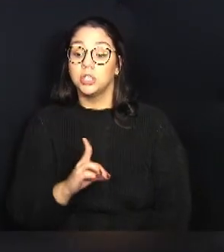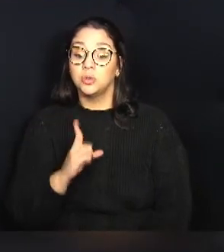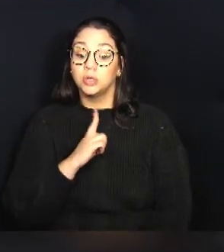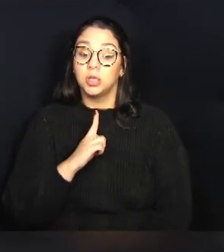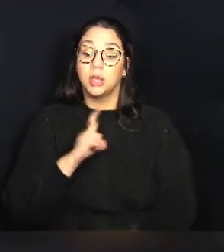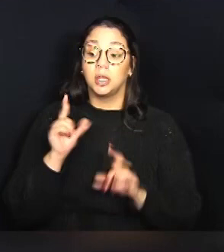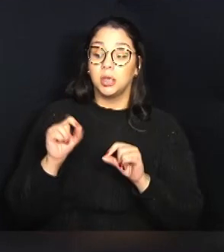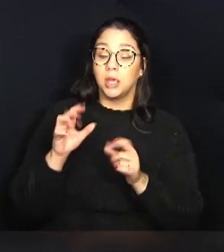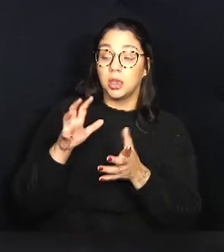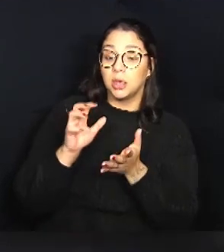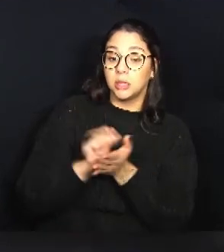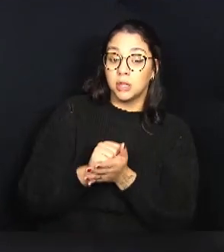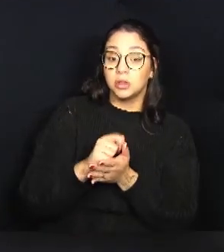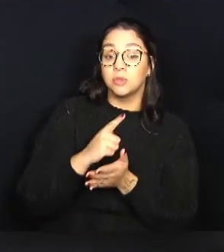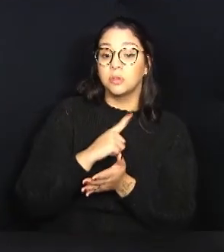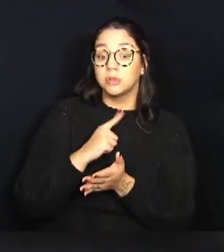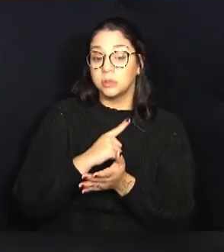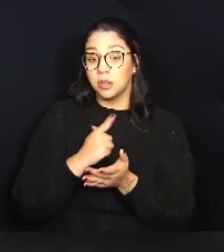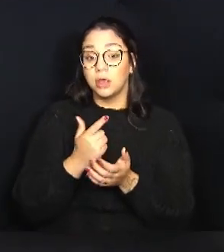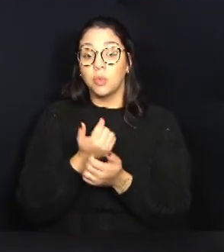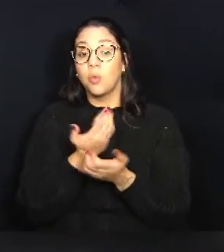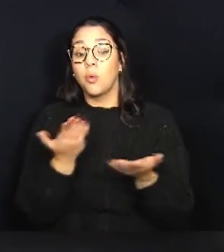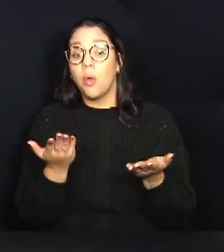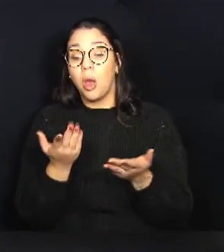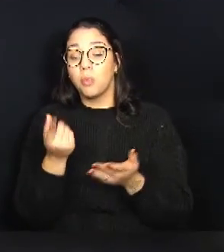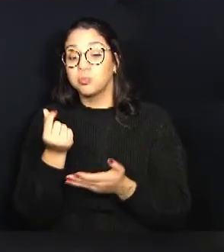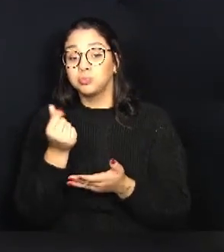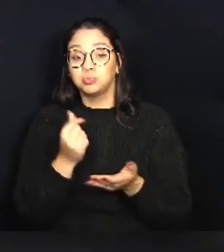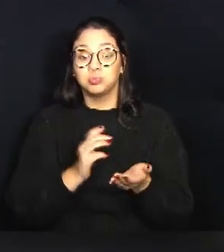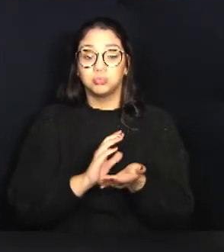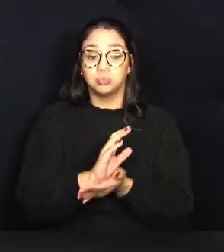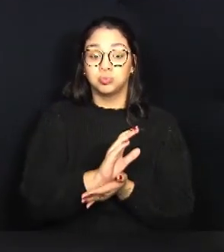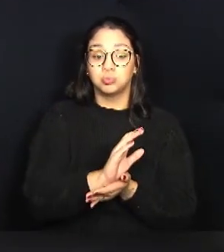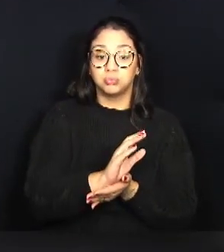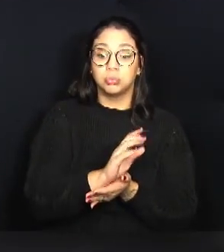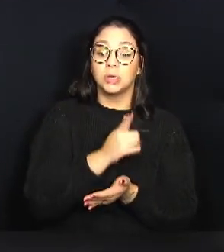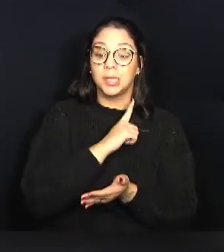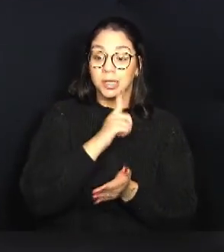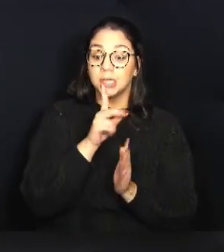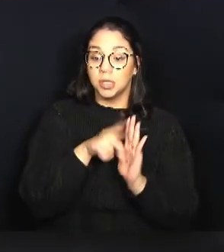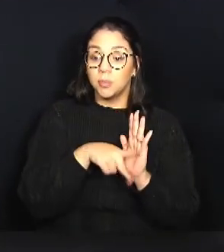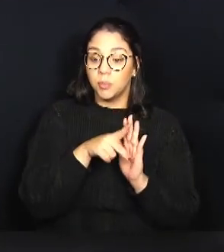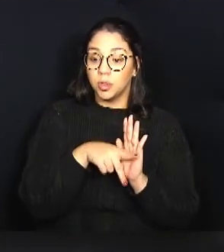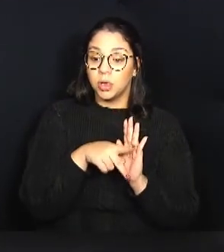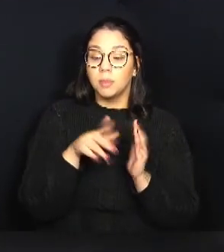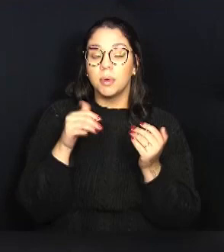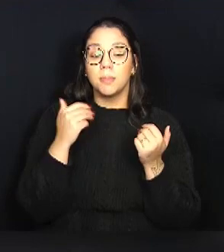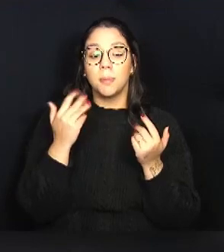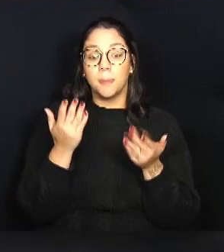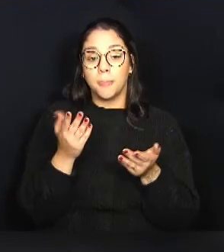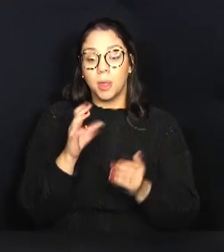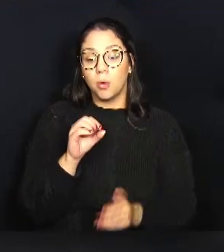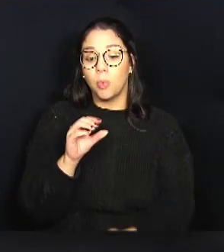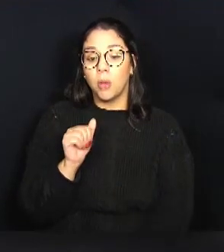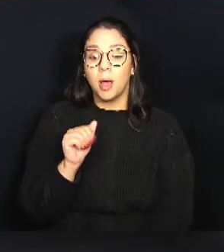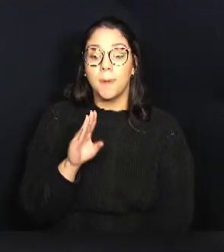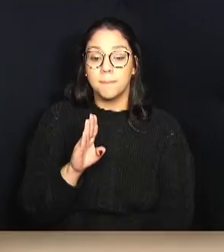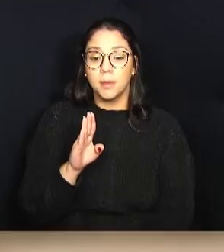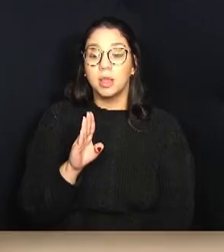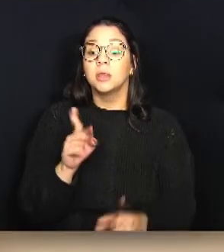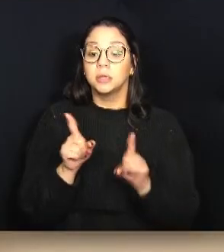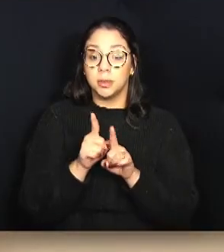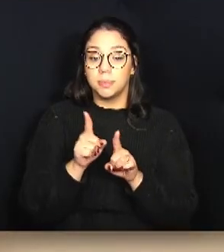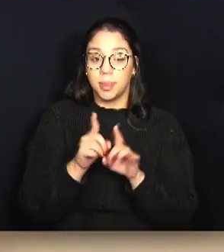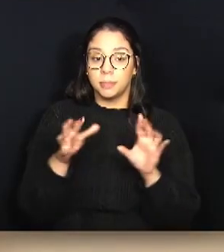hoje realmente são contemplados, qual é o recurso que tem para este programa, né? Então, a OAB também já está caminhando nesse